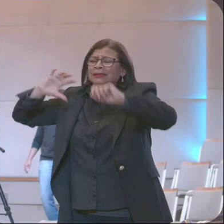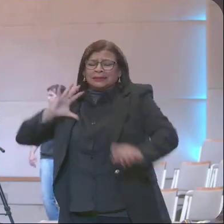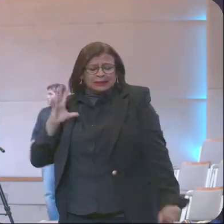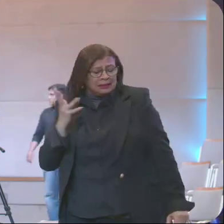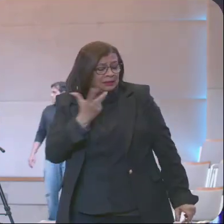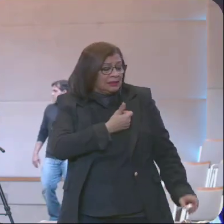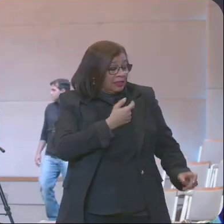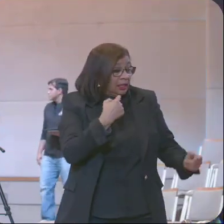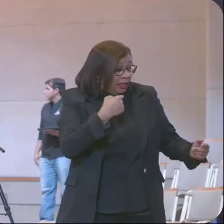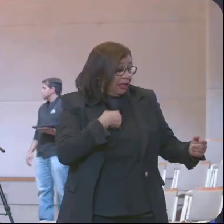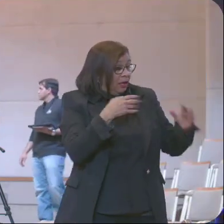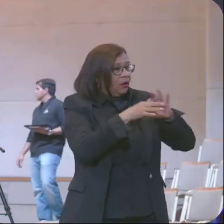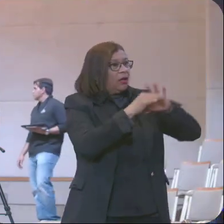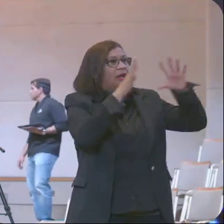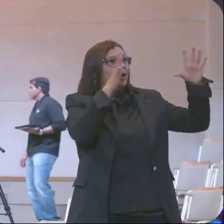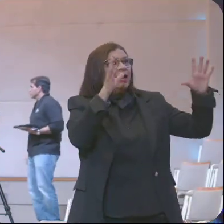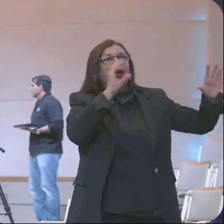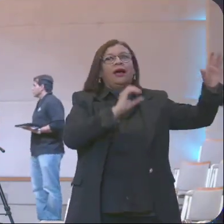livre.